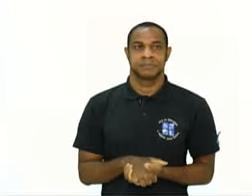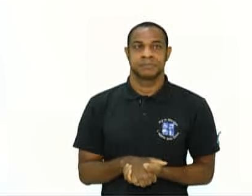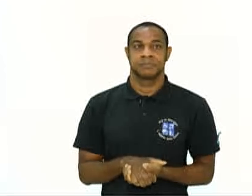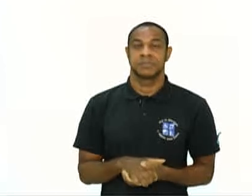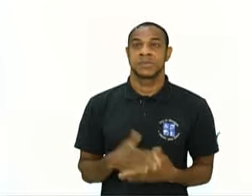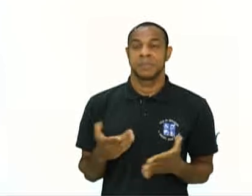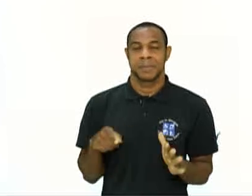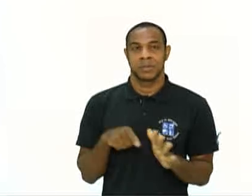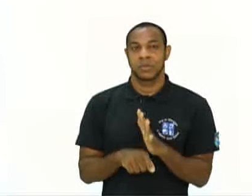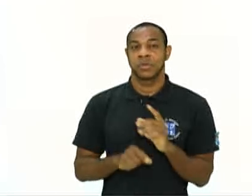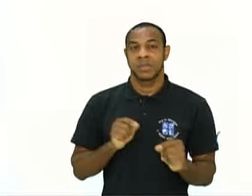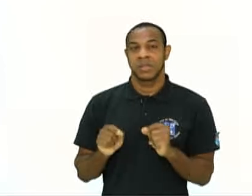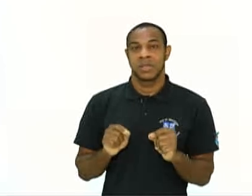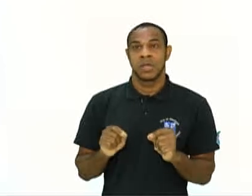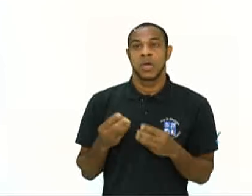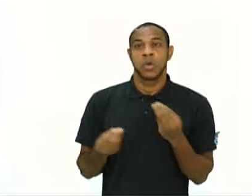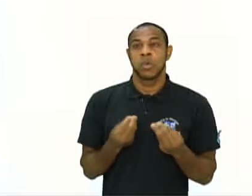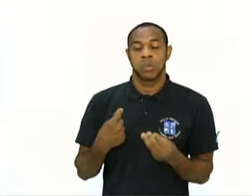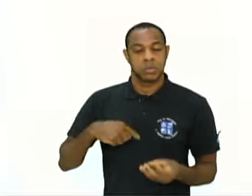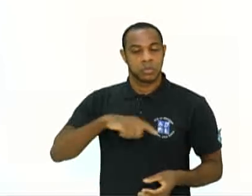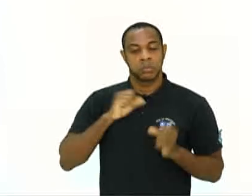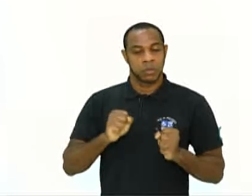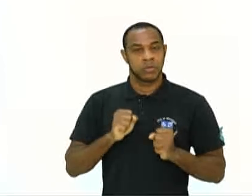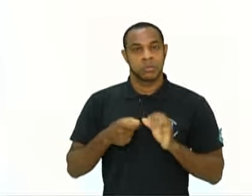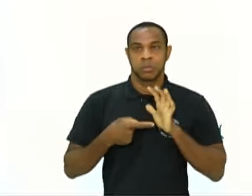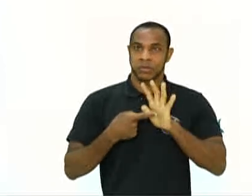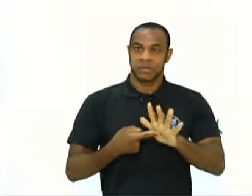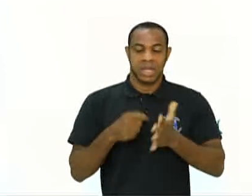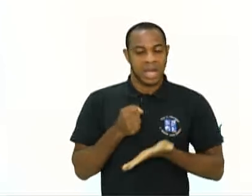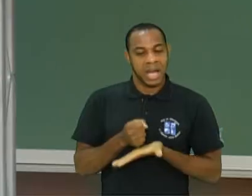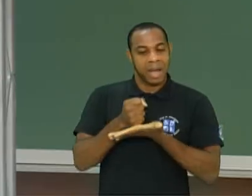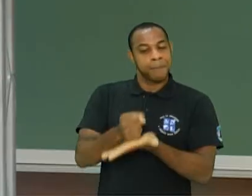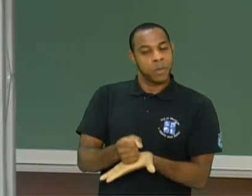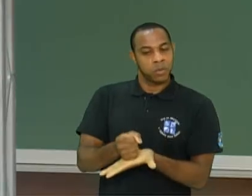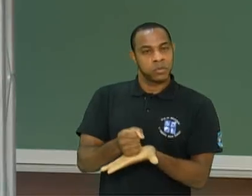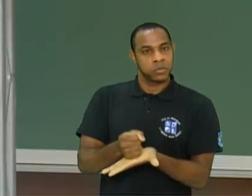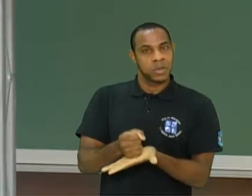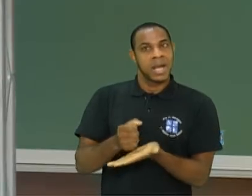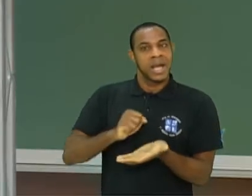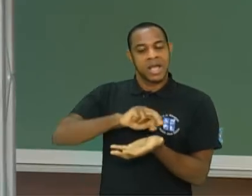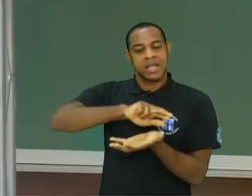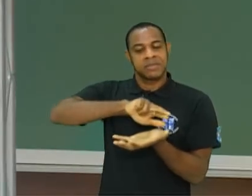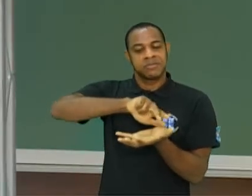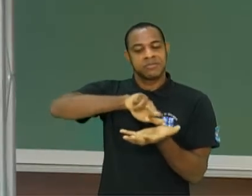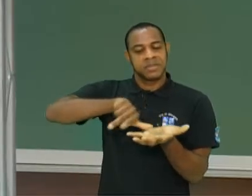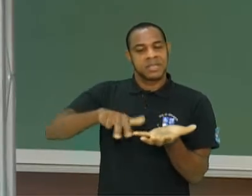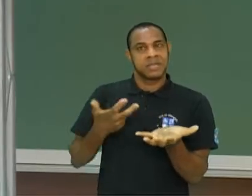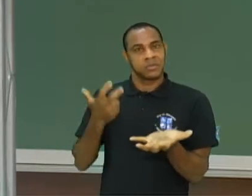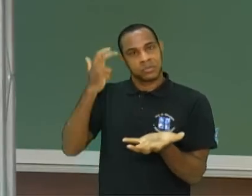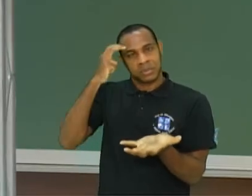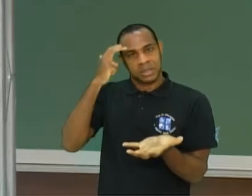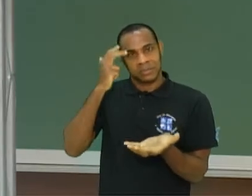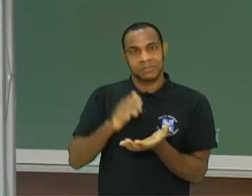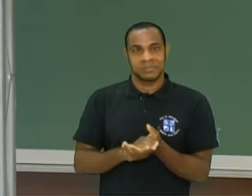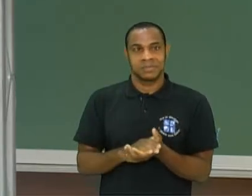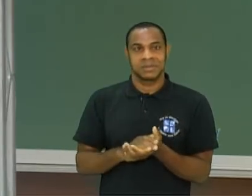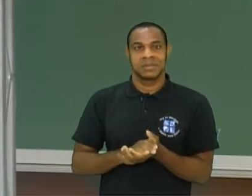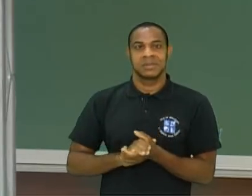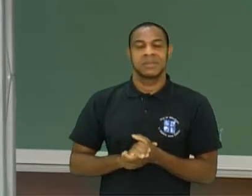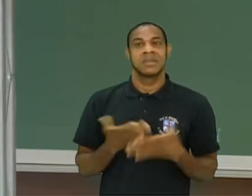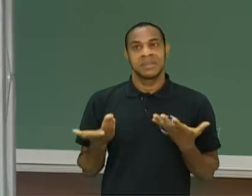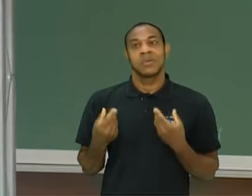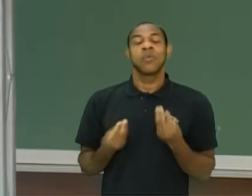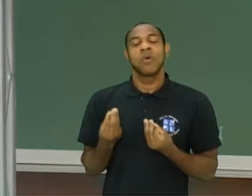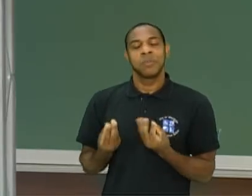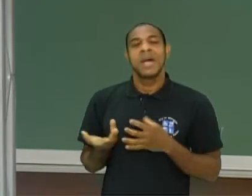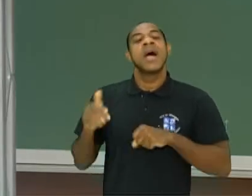eu perguntei aqui como que a gente pode demonstrar um apoio à diversidade cultural. Então, a resposta está lá no texto, né? Conversando com